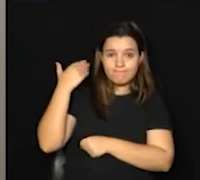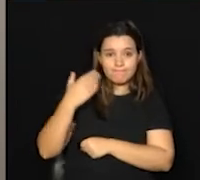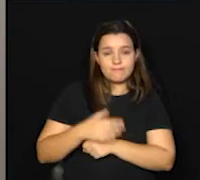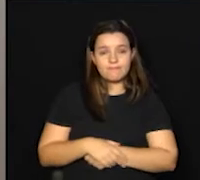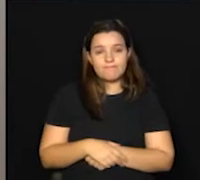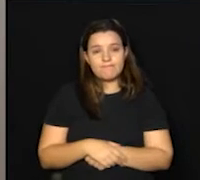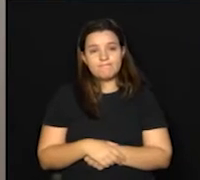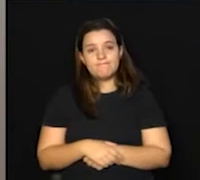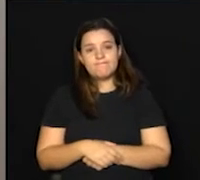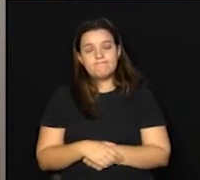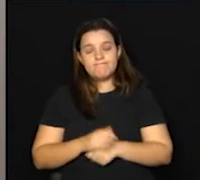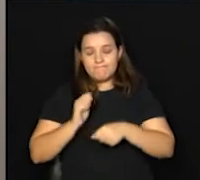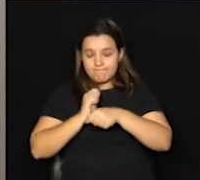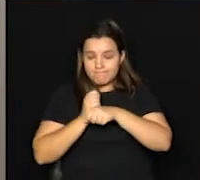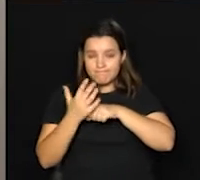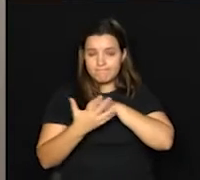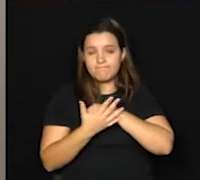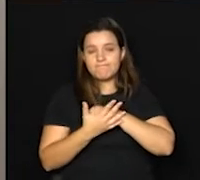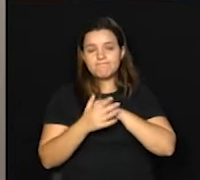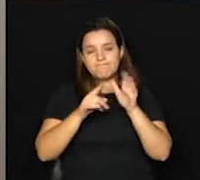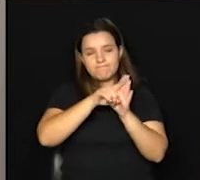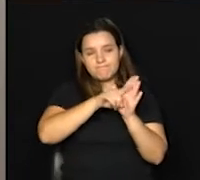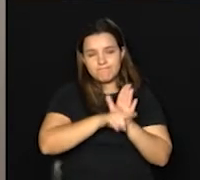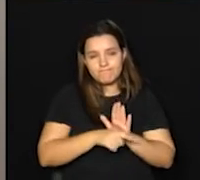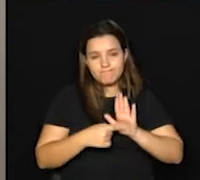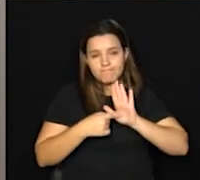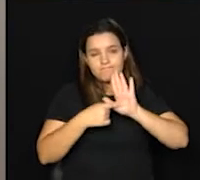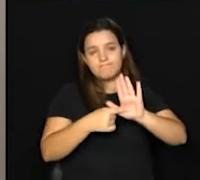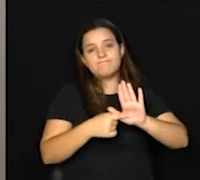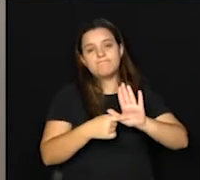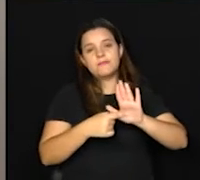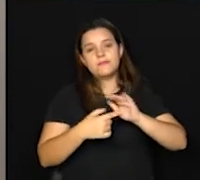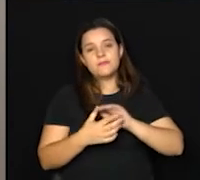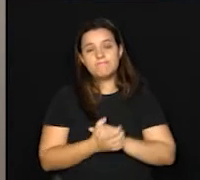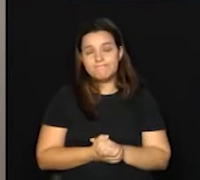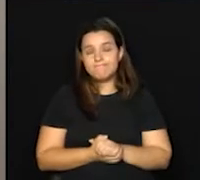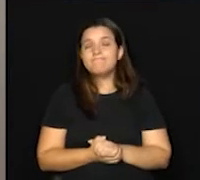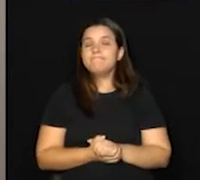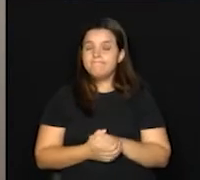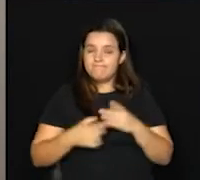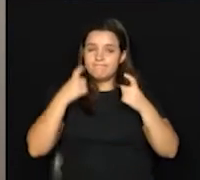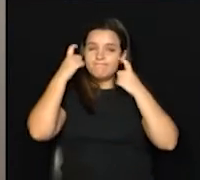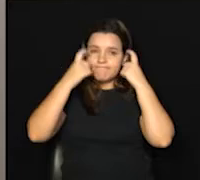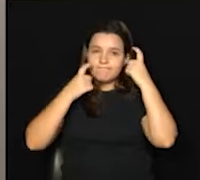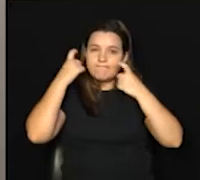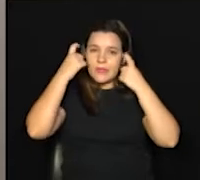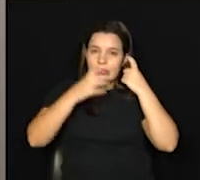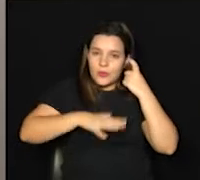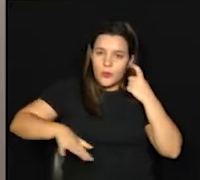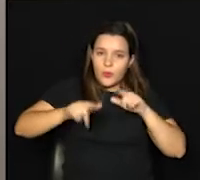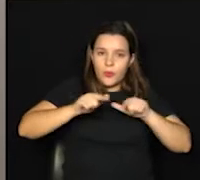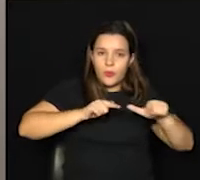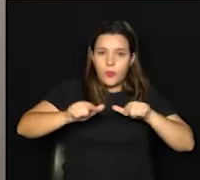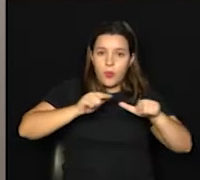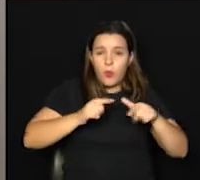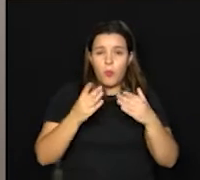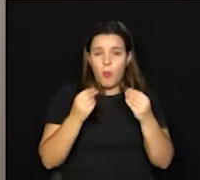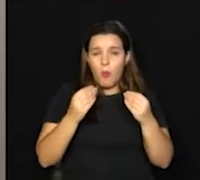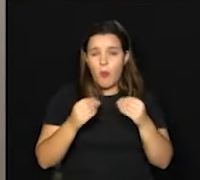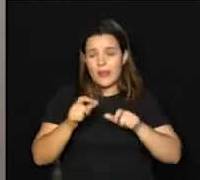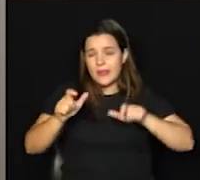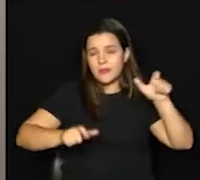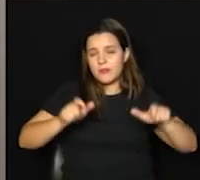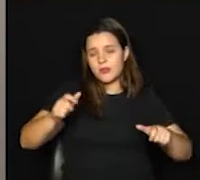da PNAD Covid mostram um cenário bastante preocupante no mercado de trabalho, com uma taxa de